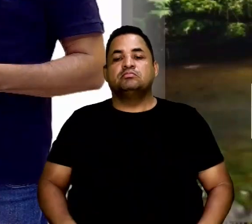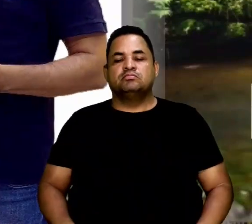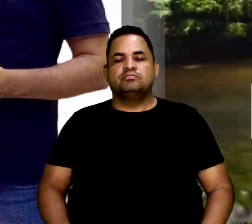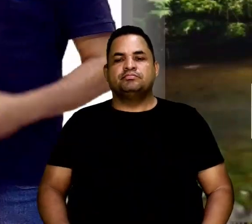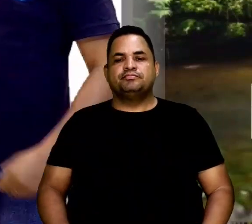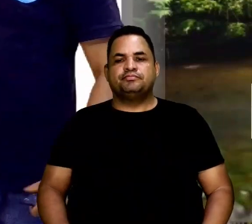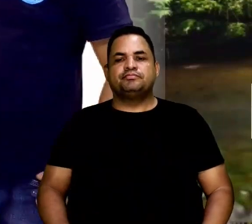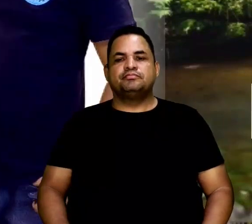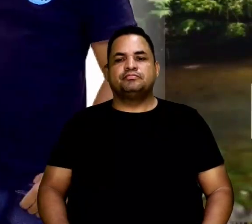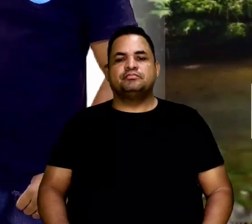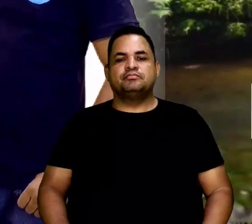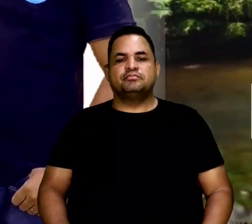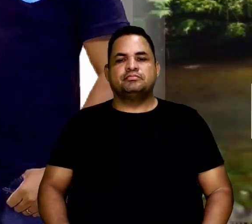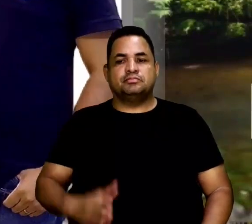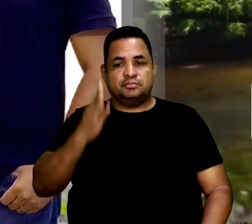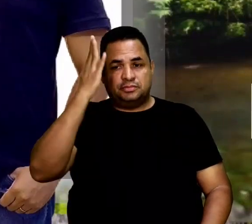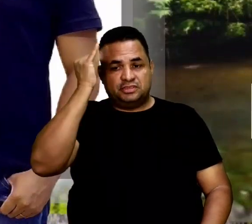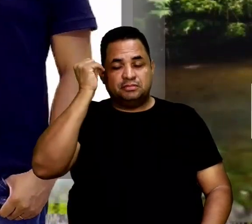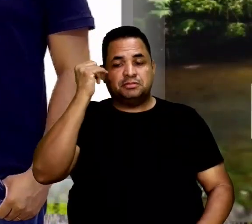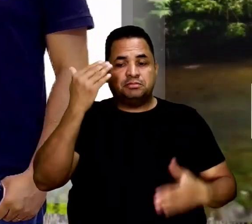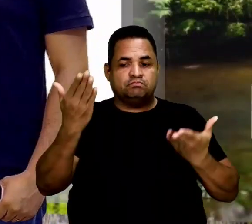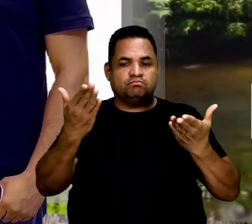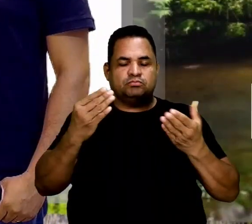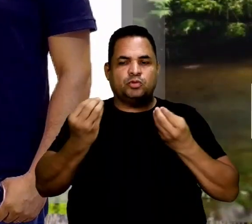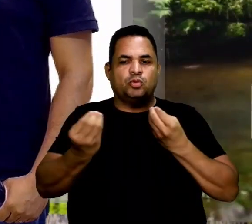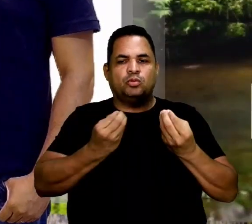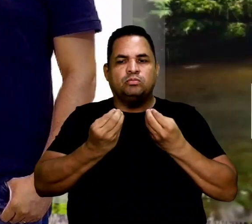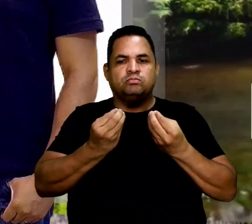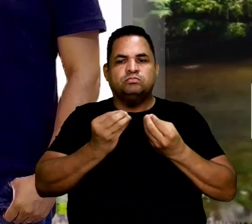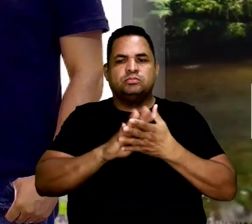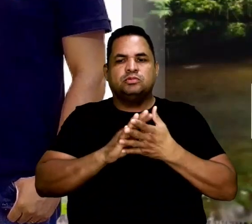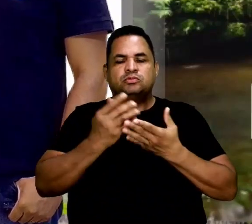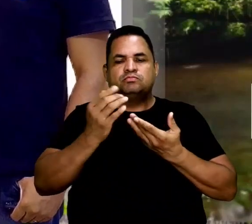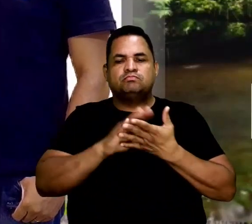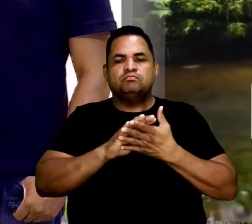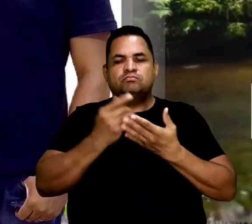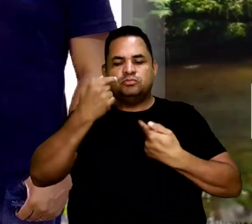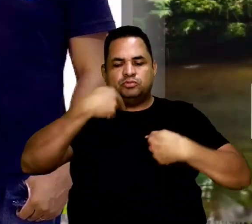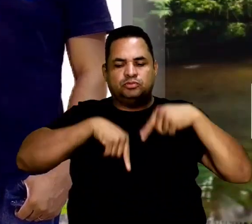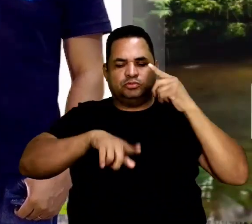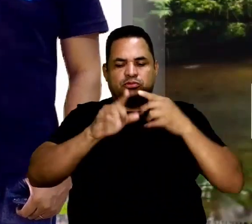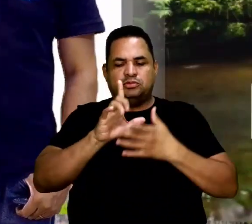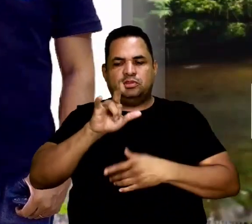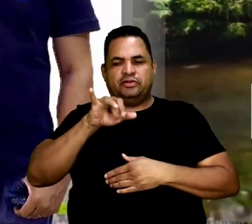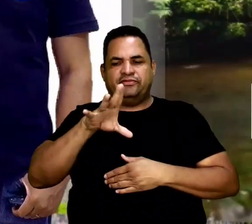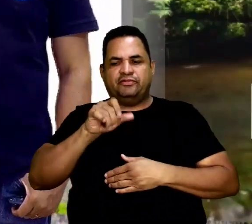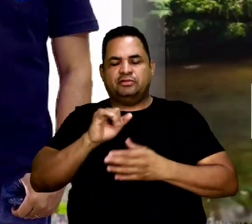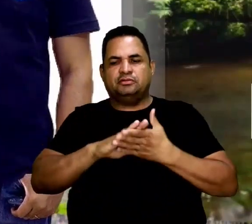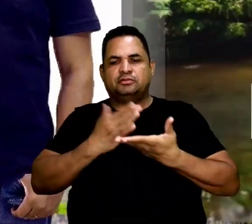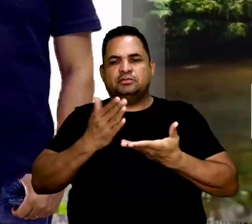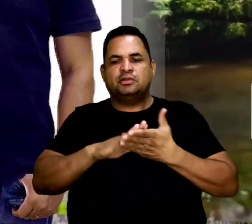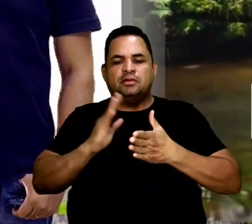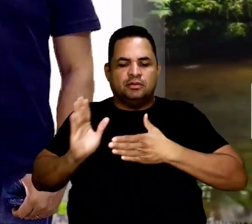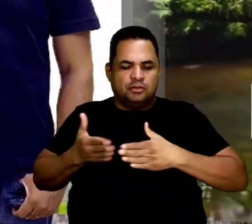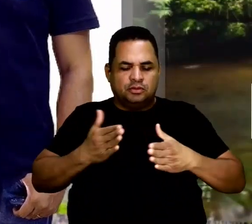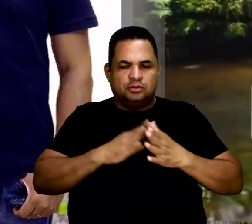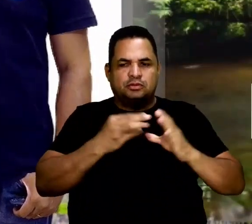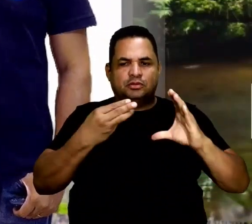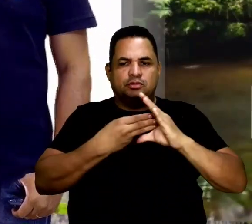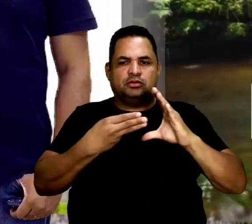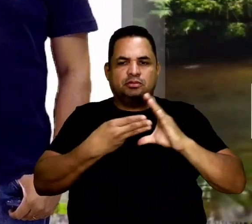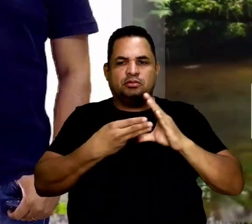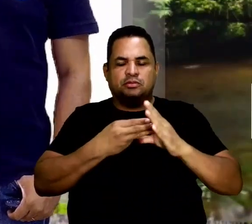Então, só para você ter uma noção de como o sistema linfático ele é importante, né? Ele age na produção de células do